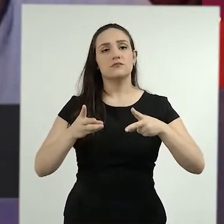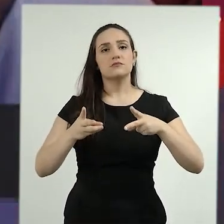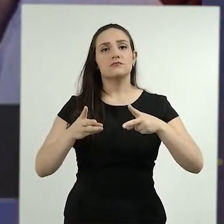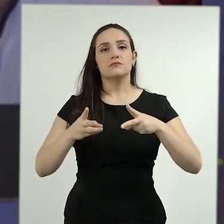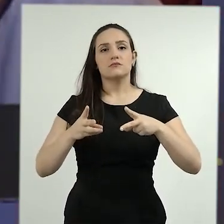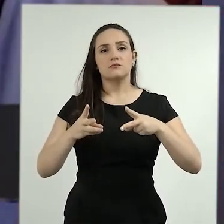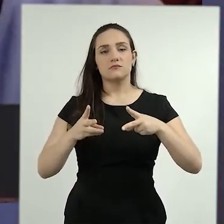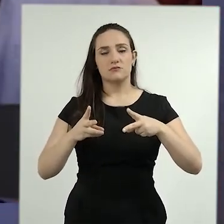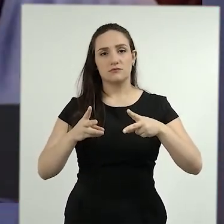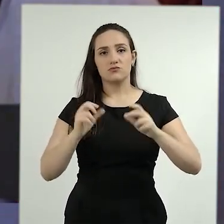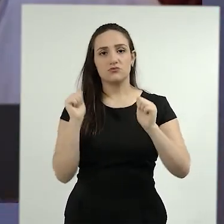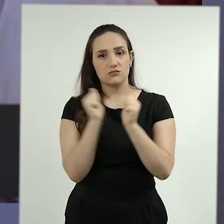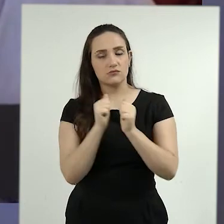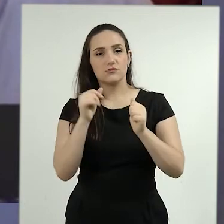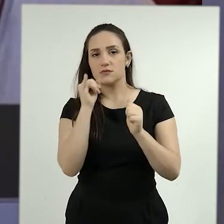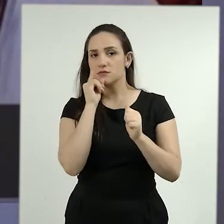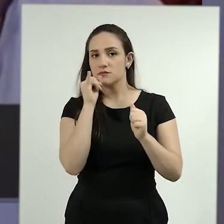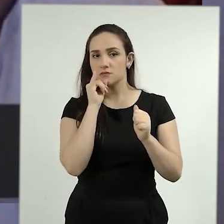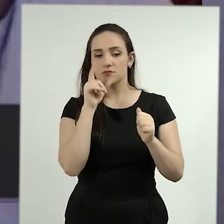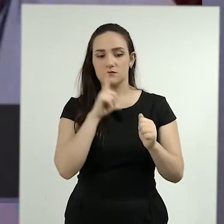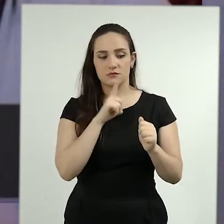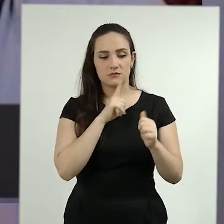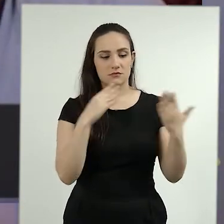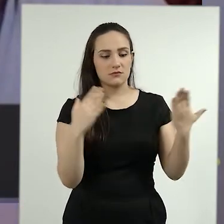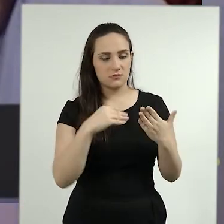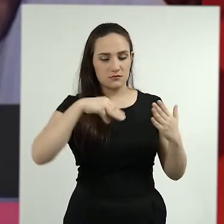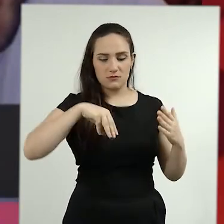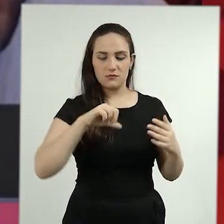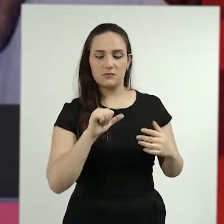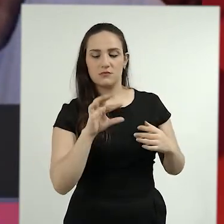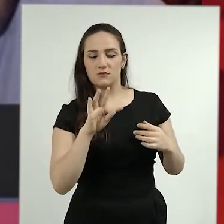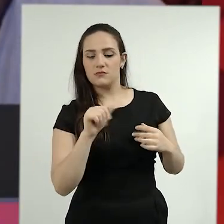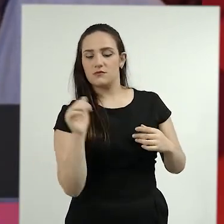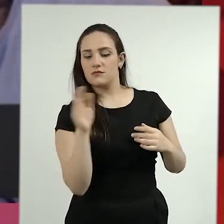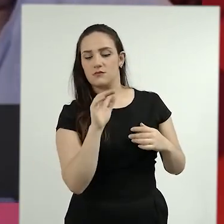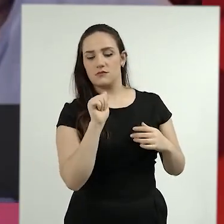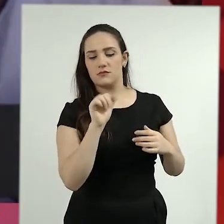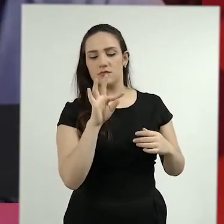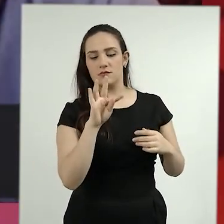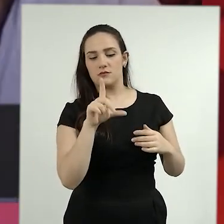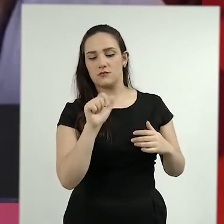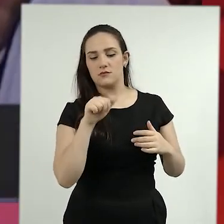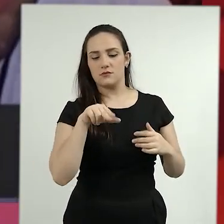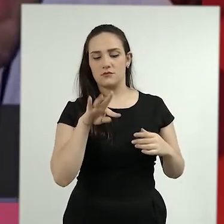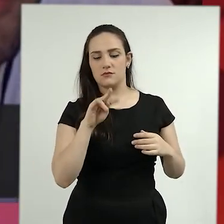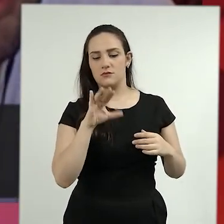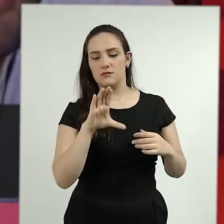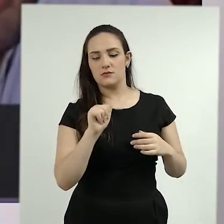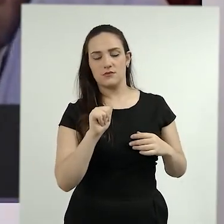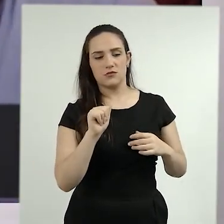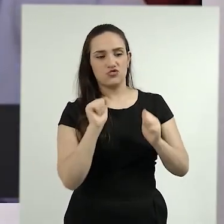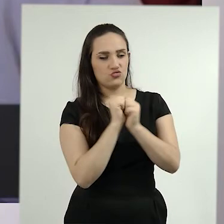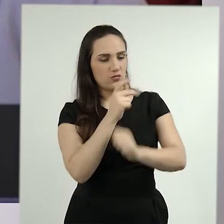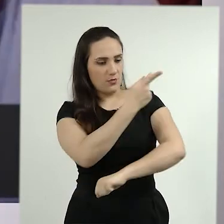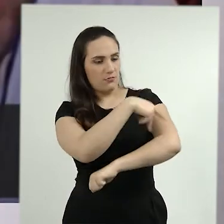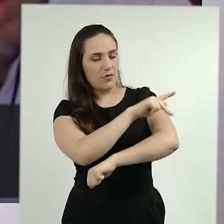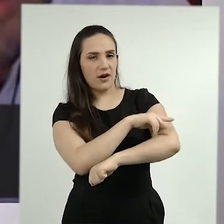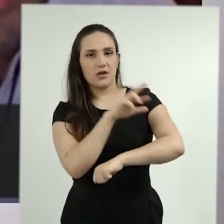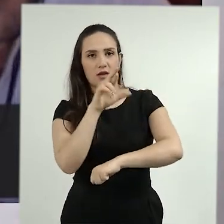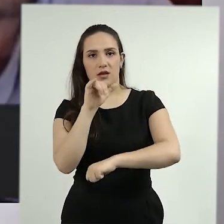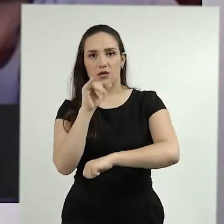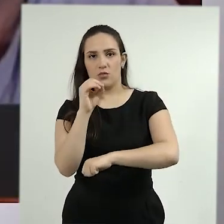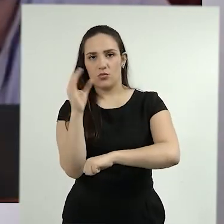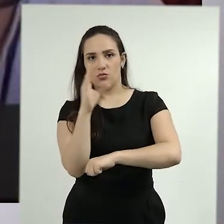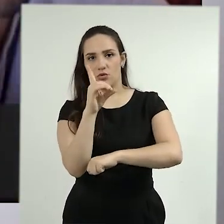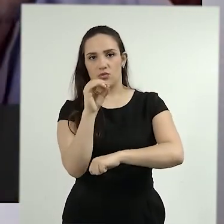até os hábitats, né, no Cerrado, Pantanal. Temos um trabalho na Mata Atlântica agora com o Parque Estadual do Rio Doce, com o Tatu